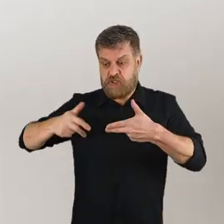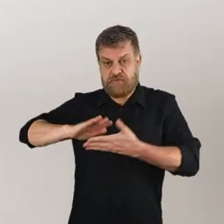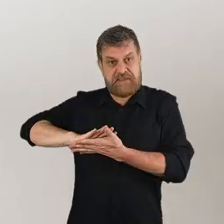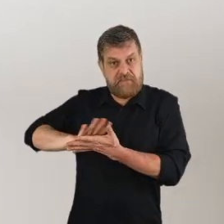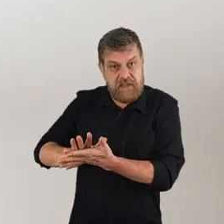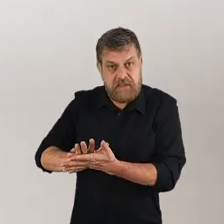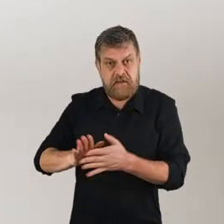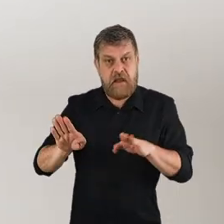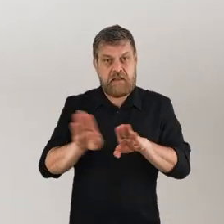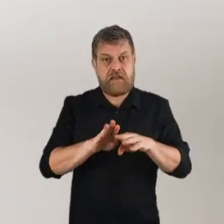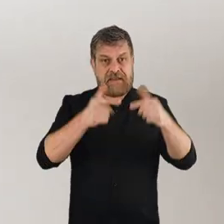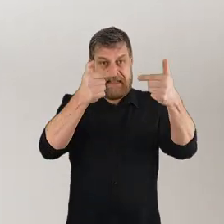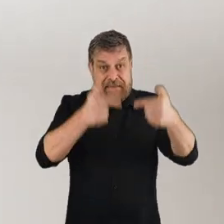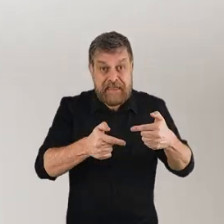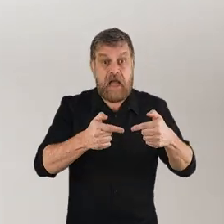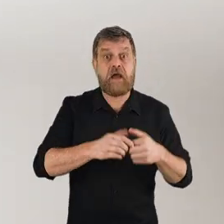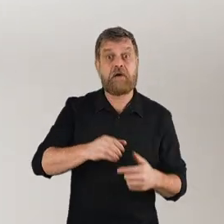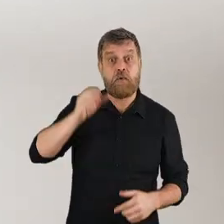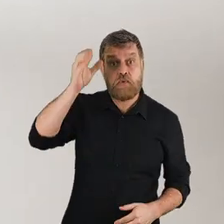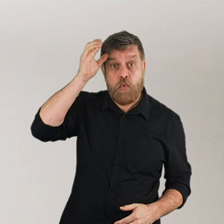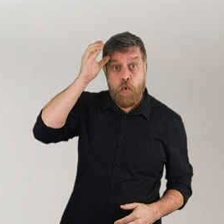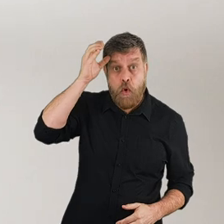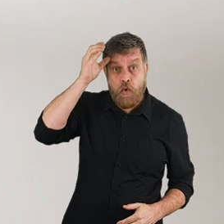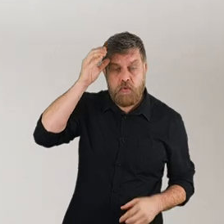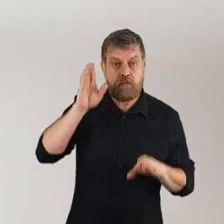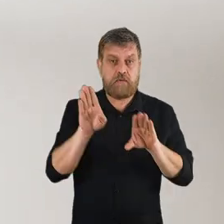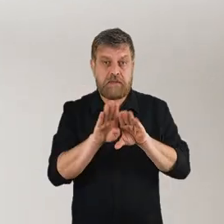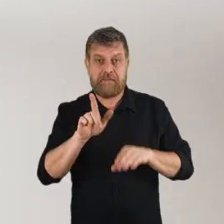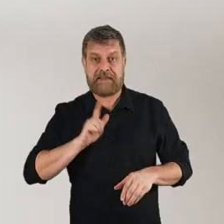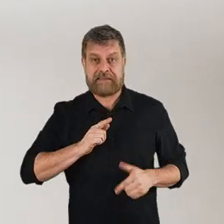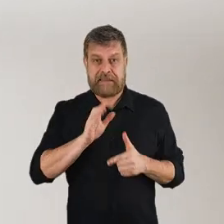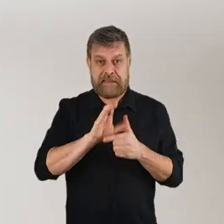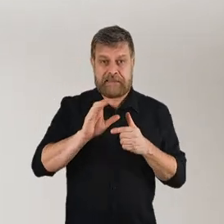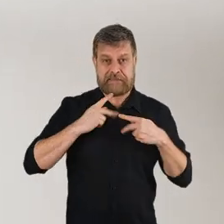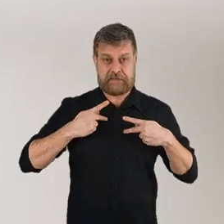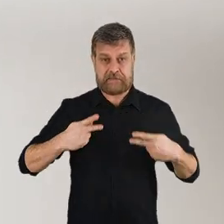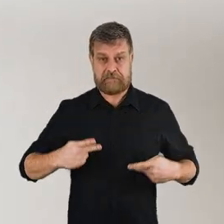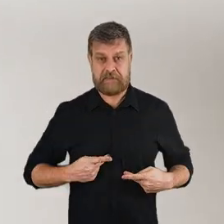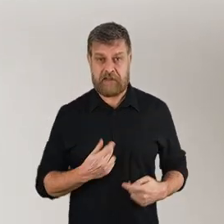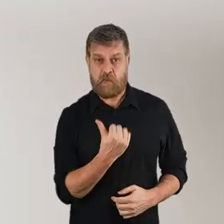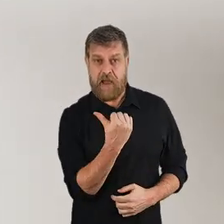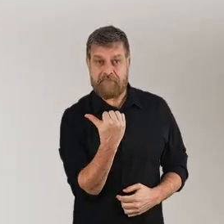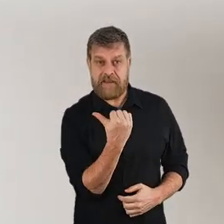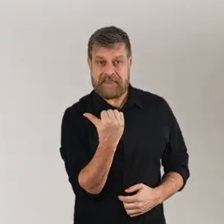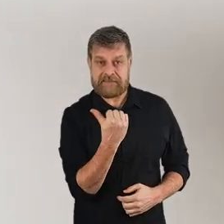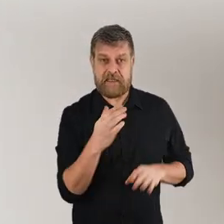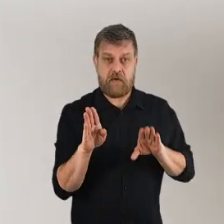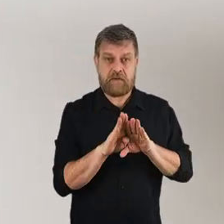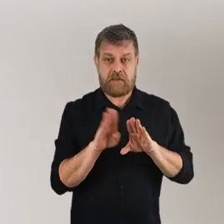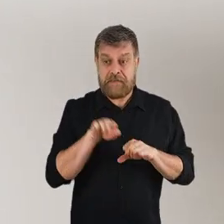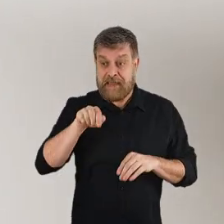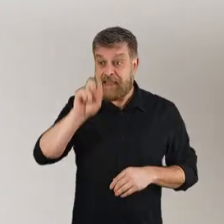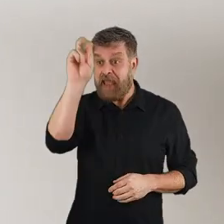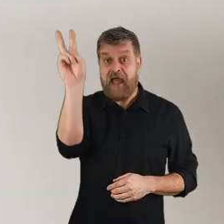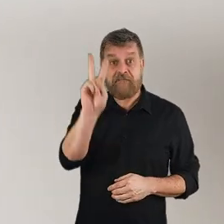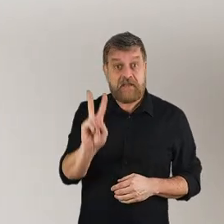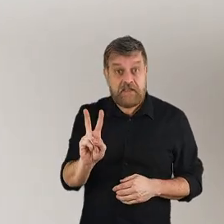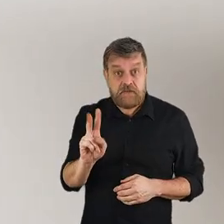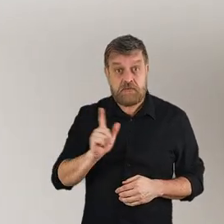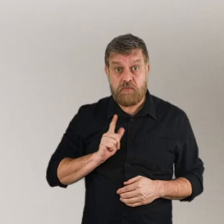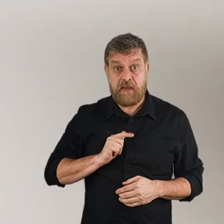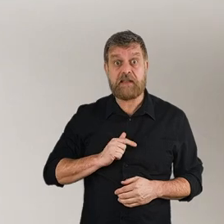a guerra civil na República Democrática do Congo, você tem a crise humanitária no Afeganistão, você tem a nossa vizinha Venezuela, de